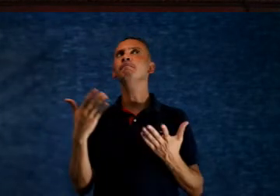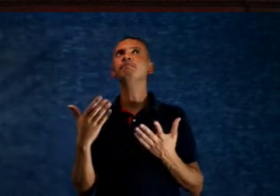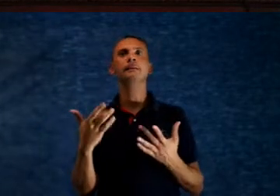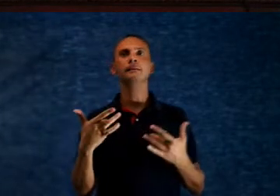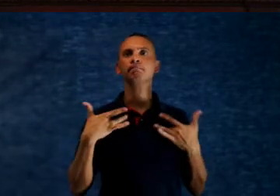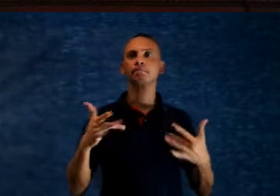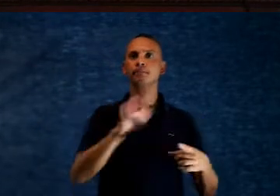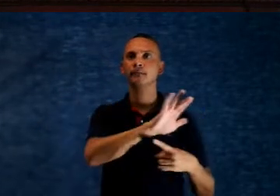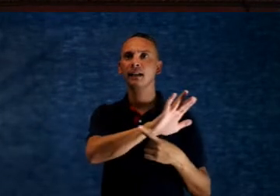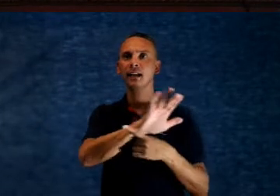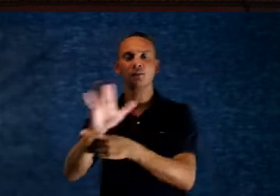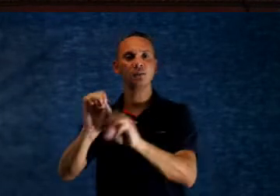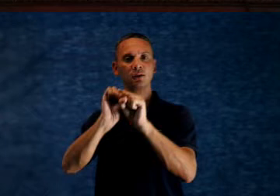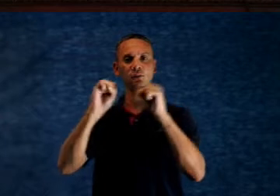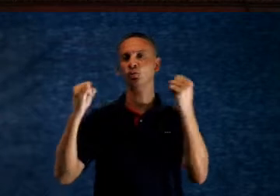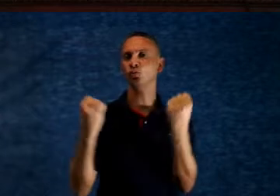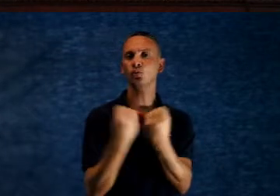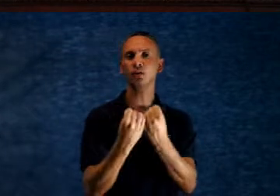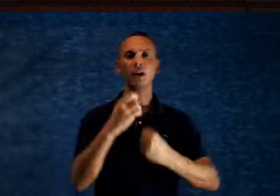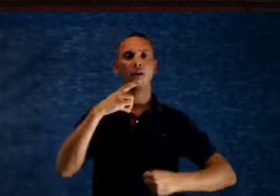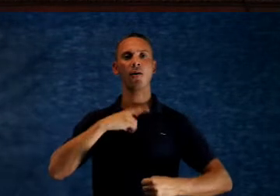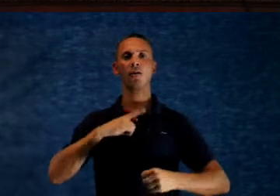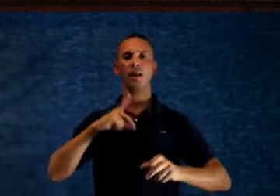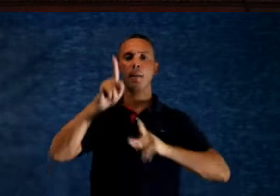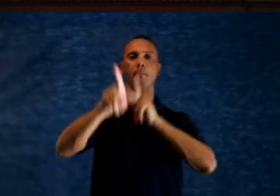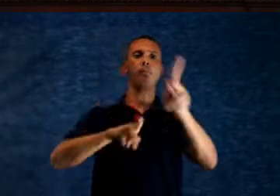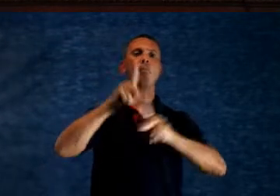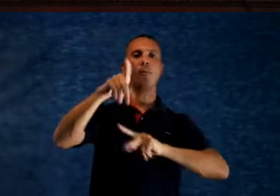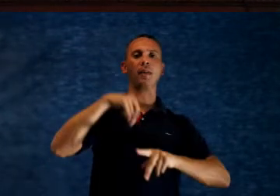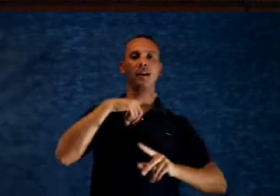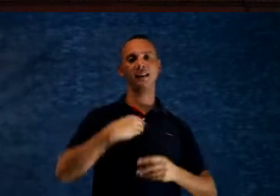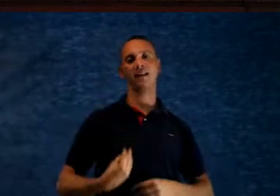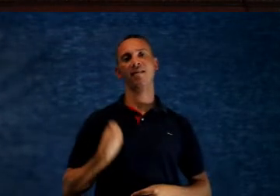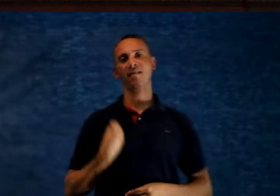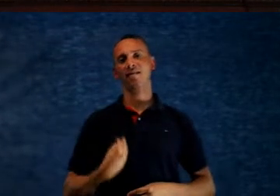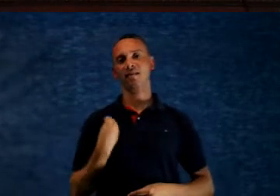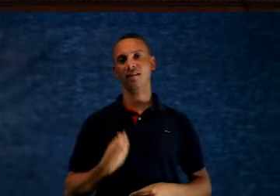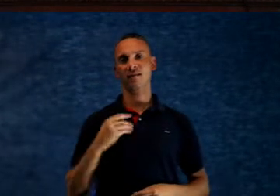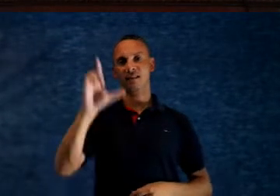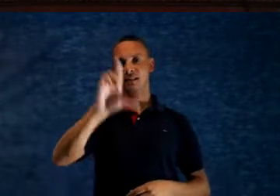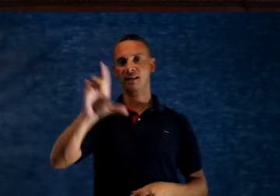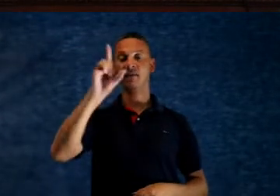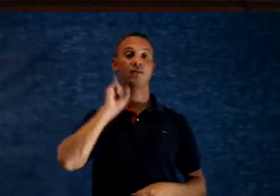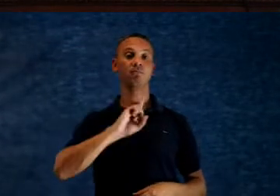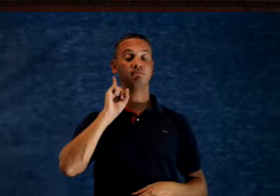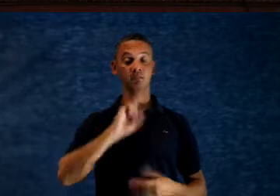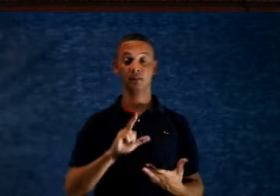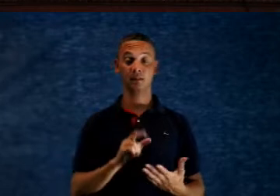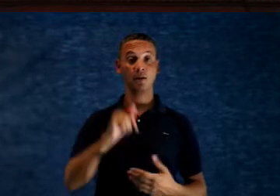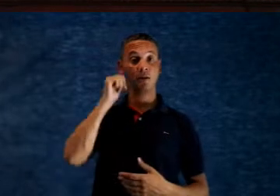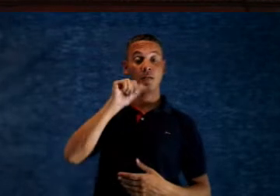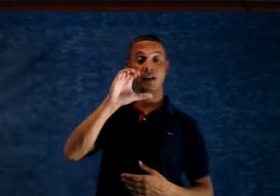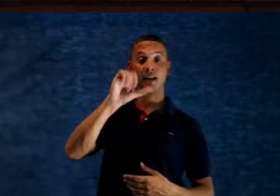de participação social, de participação pública na vida literária de Minas Gerais. Carmen é uma